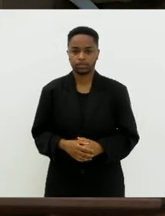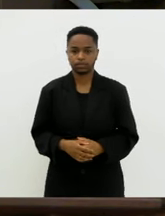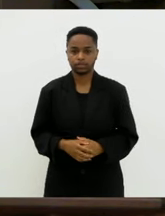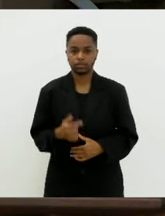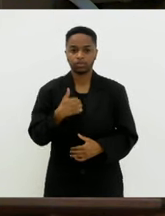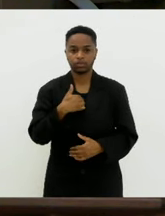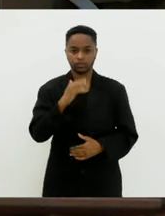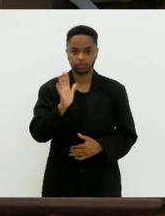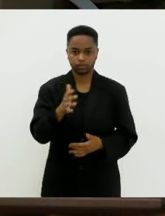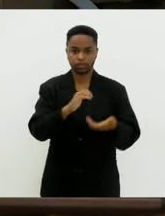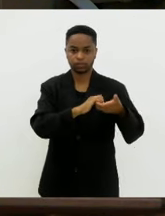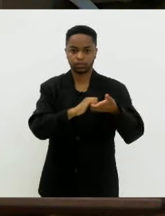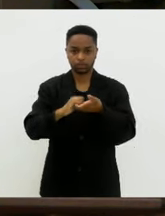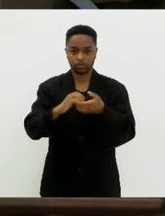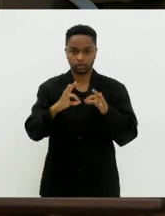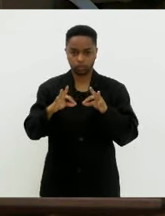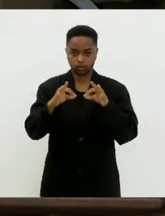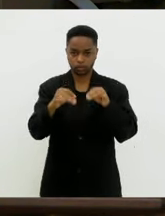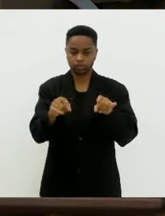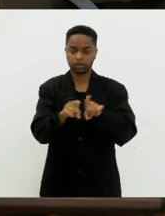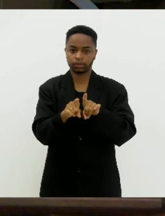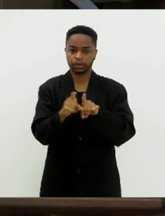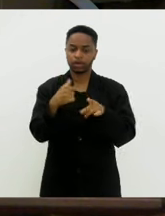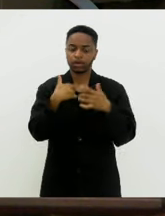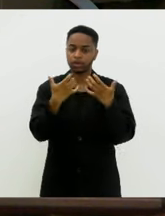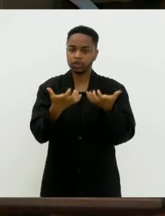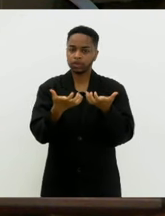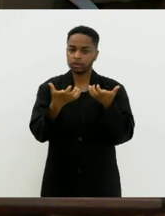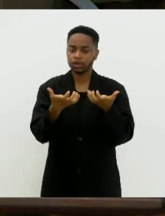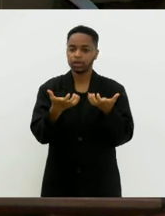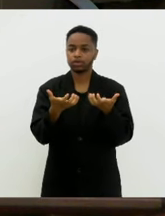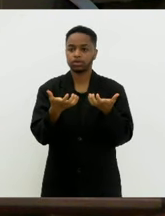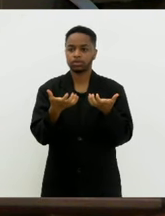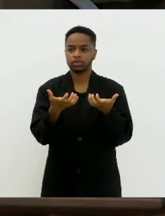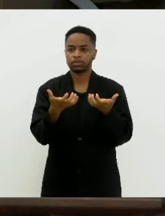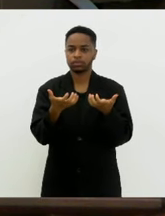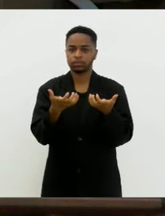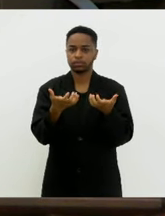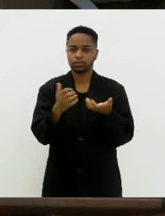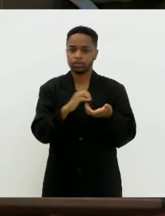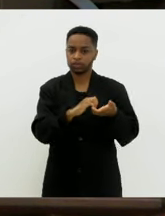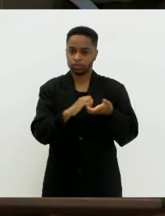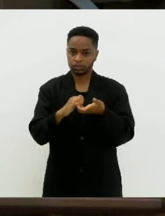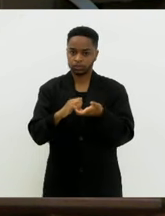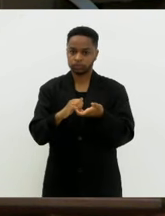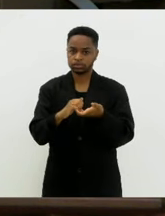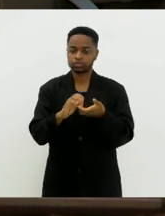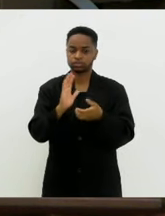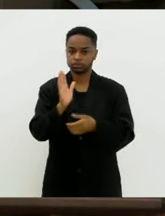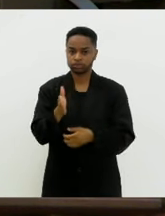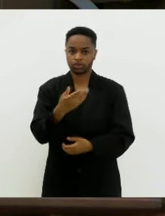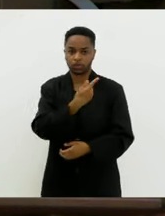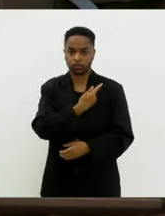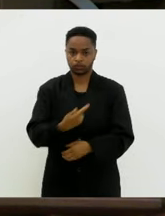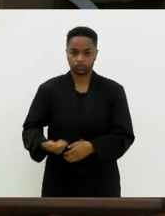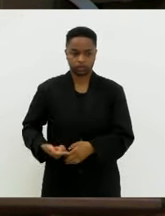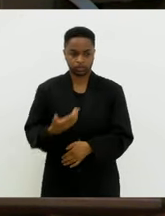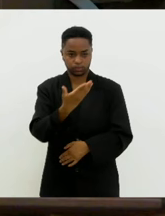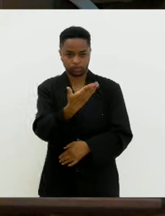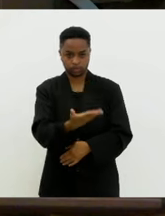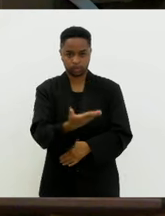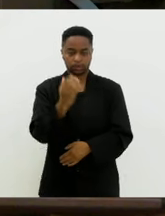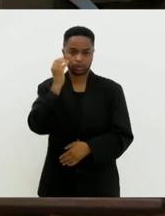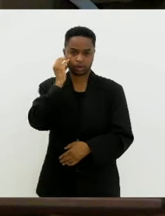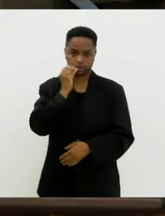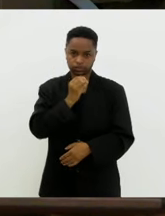cumprimentei a todos e gostaria, inicialmente, passando pelo cumprimento ao excelentíssimo governador do Estado, meu irmão